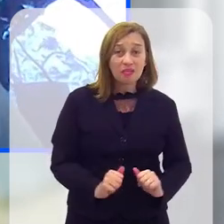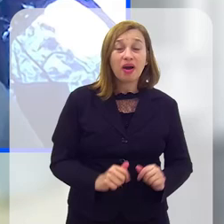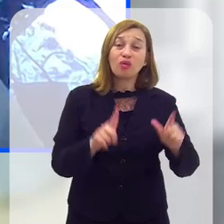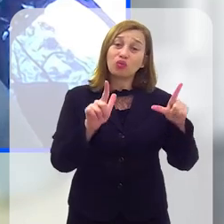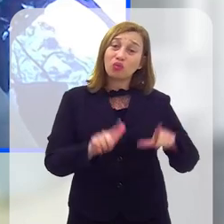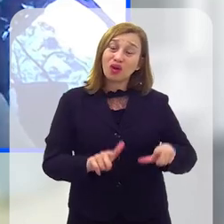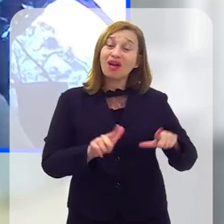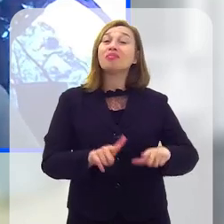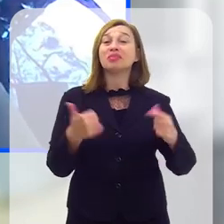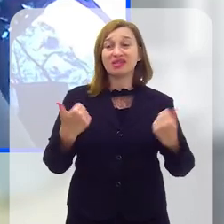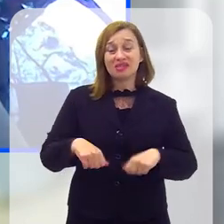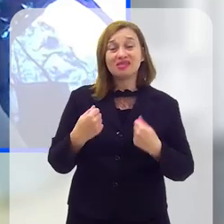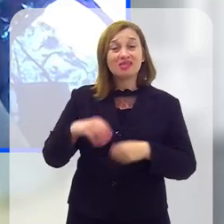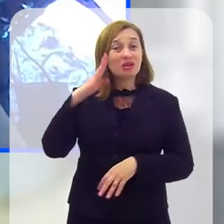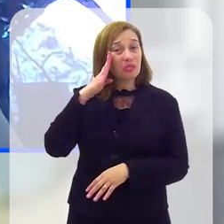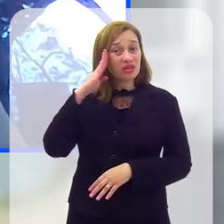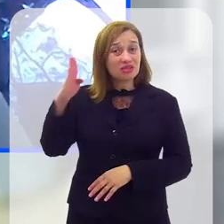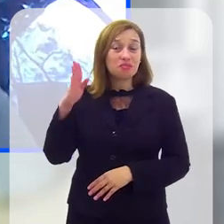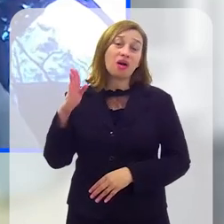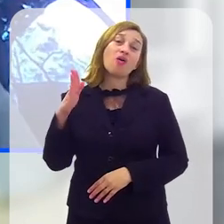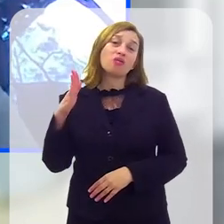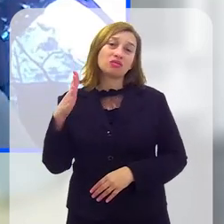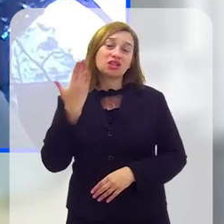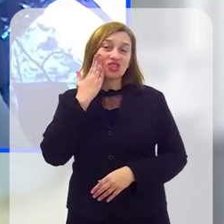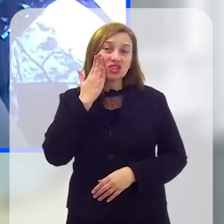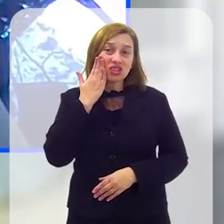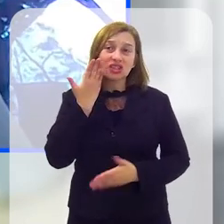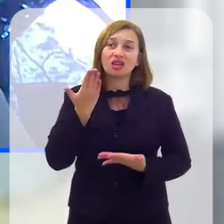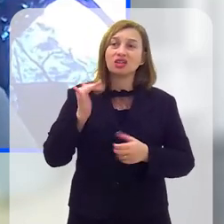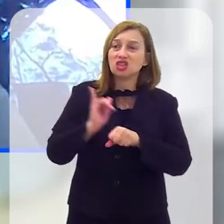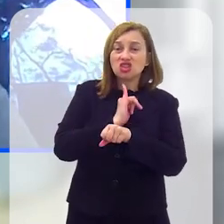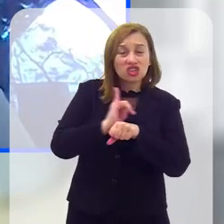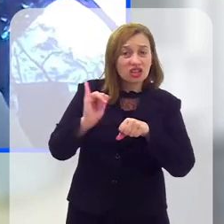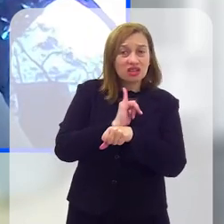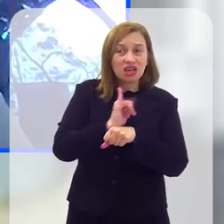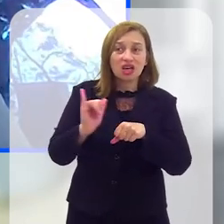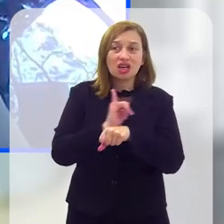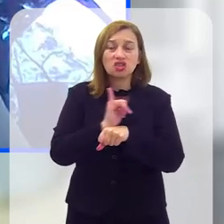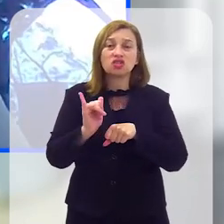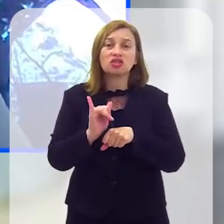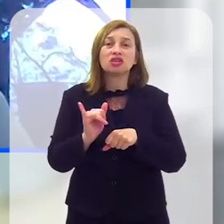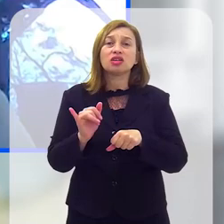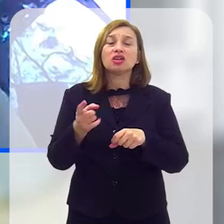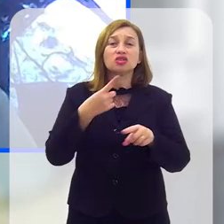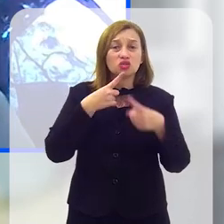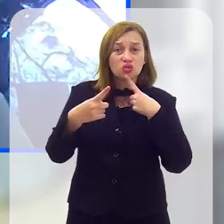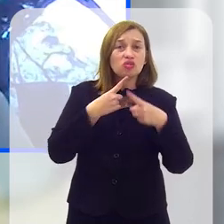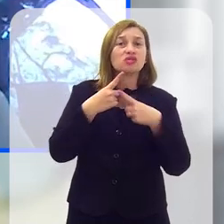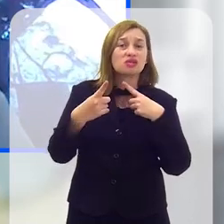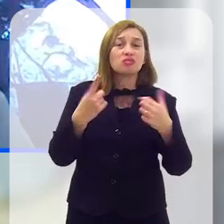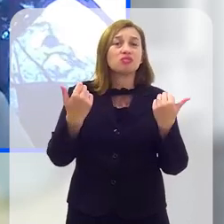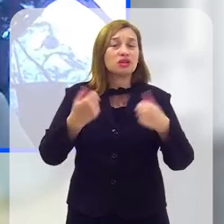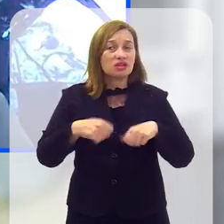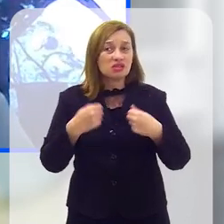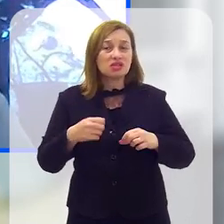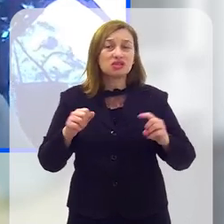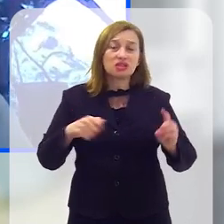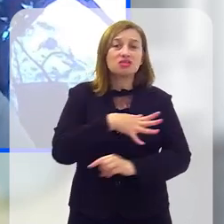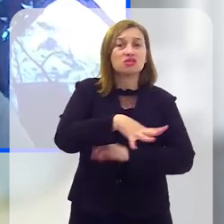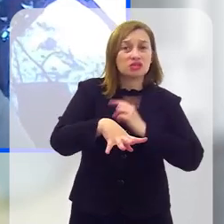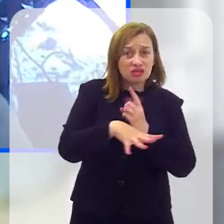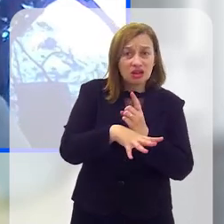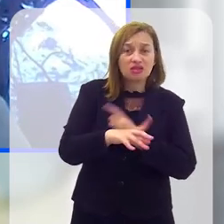por exemplo. Então, é fundamental que a gente entenda isso, traga isso à discussão